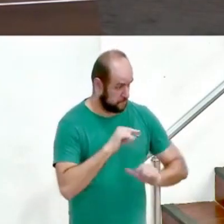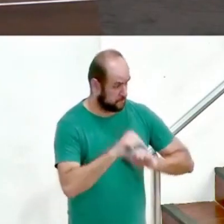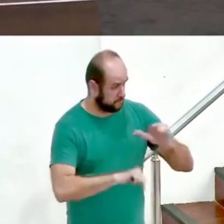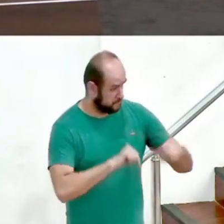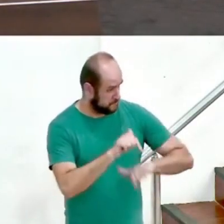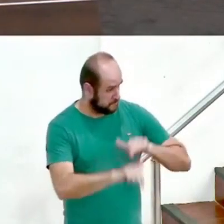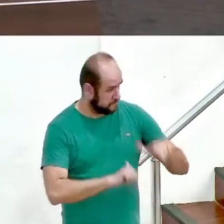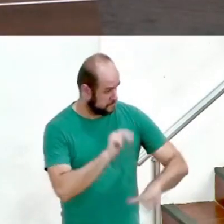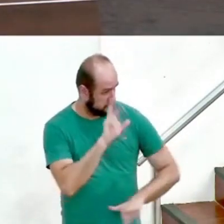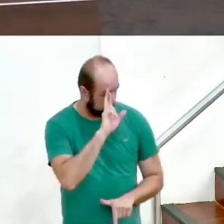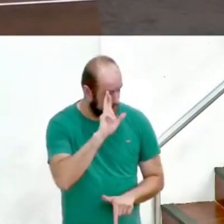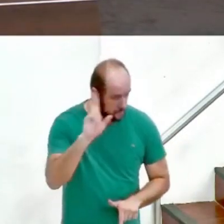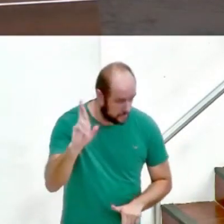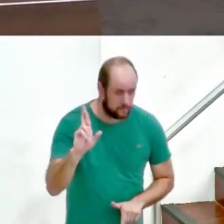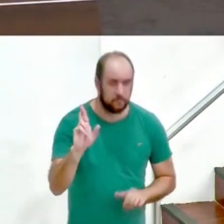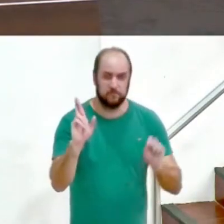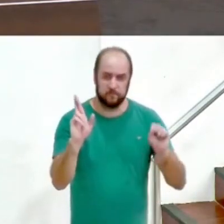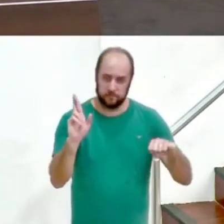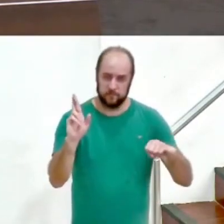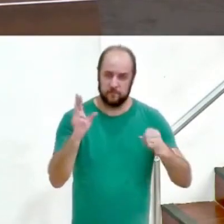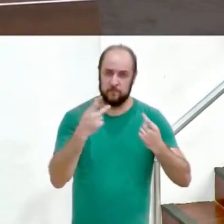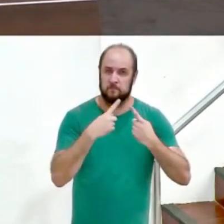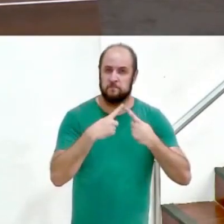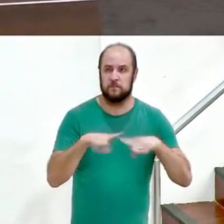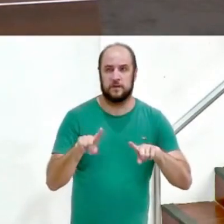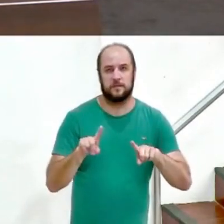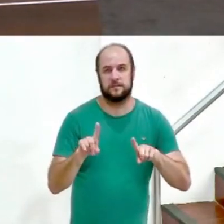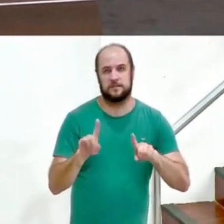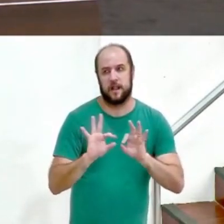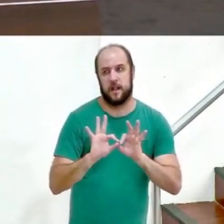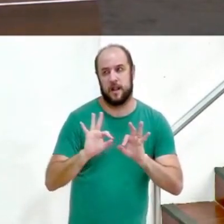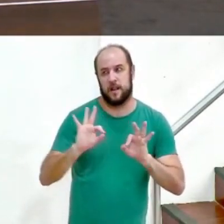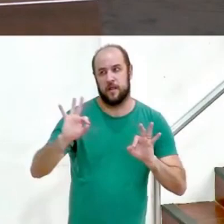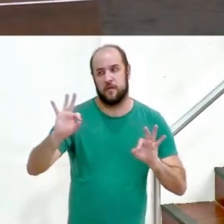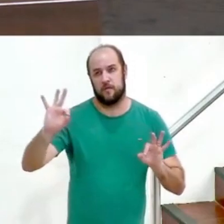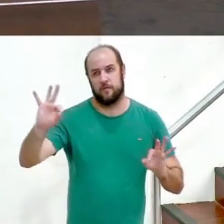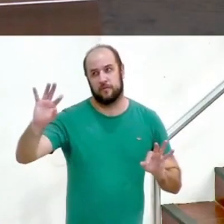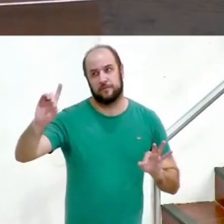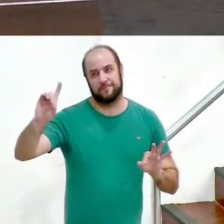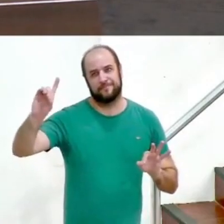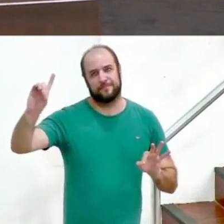Deus, mas não com Deus da obra.